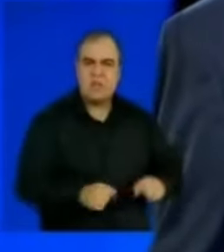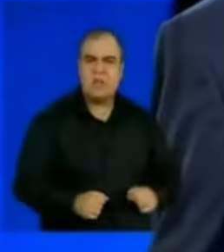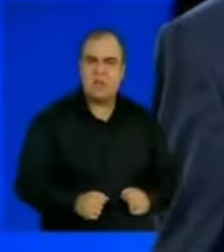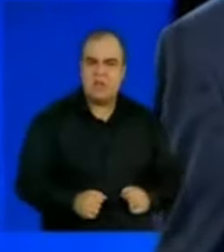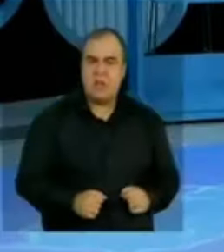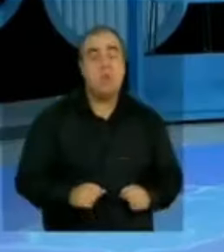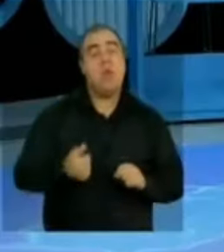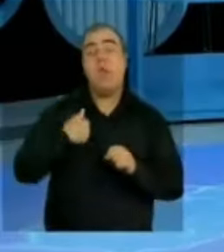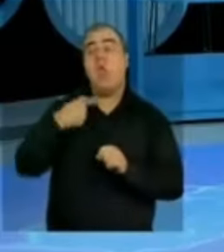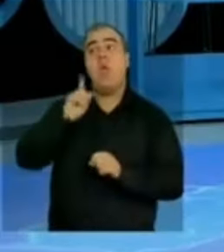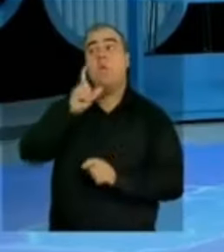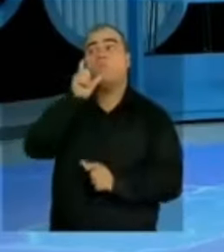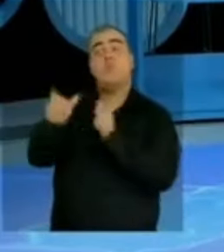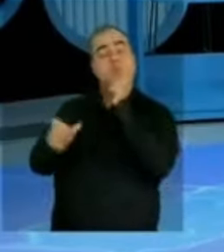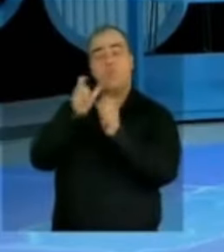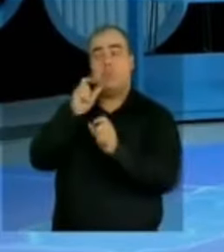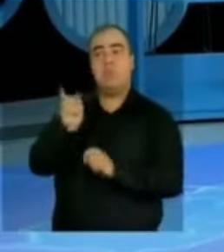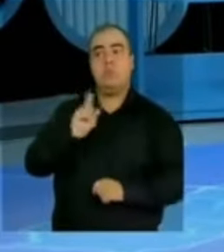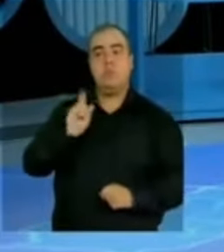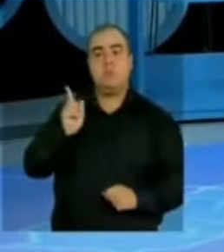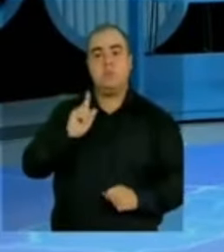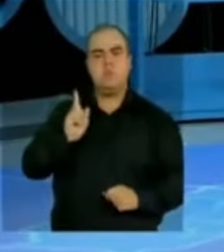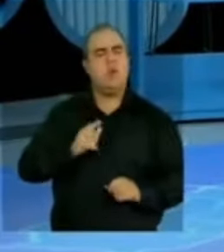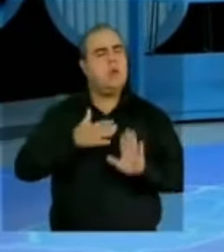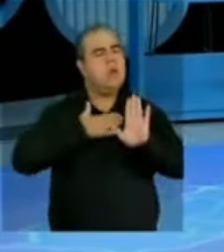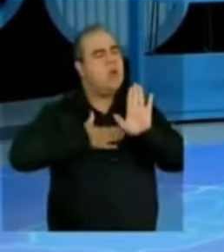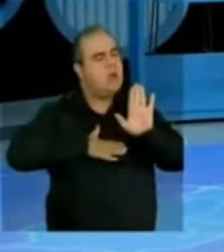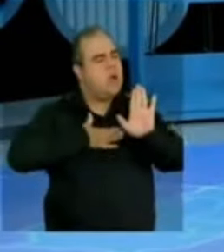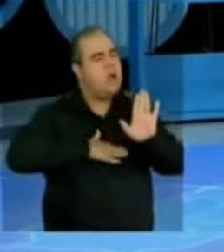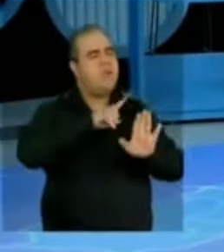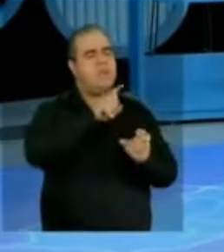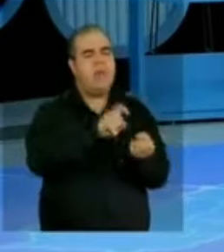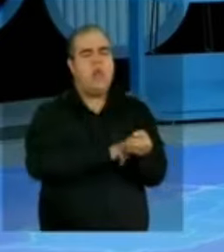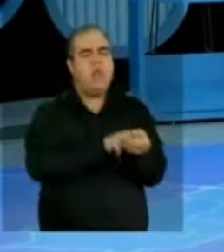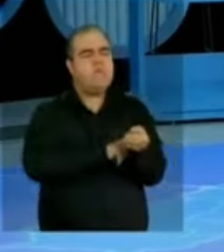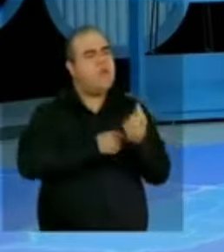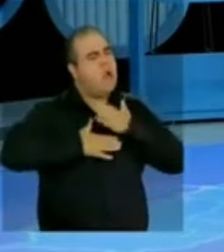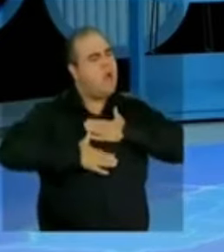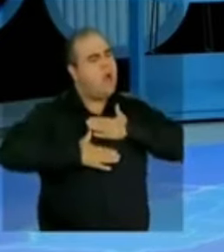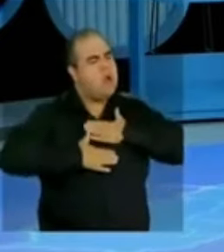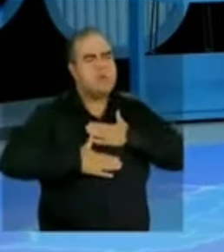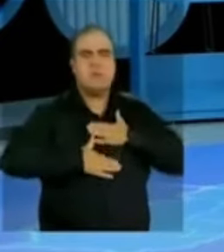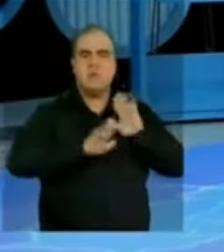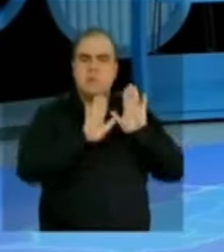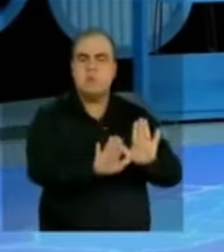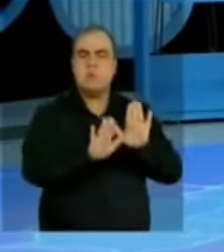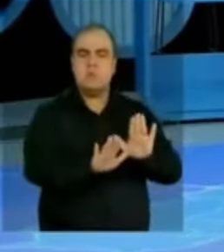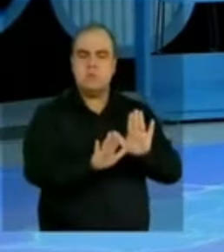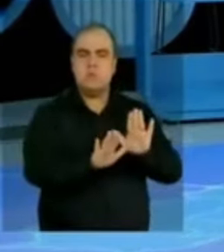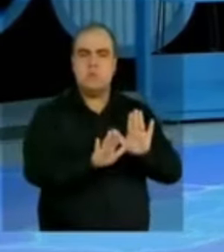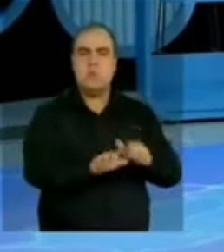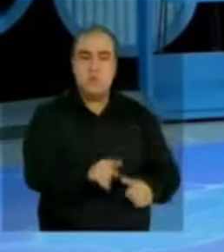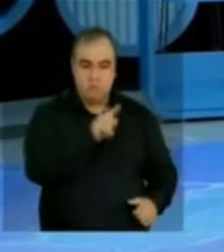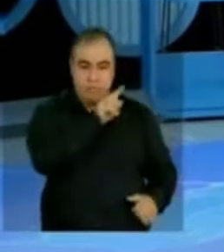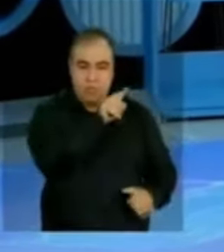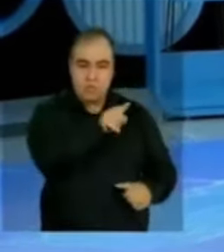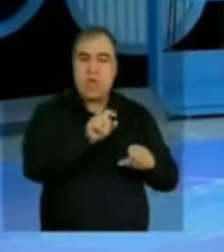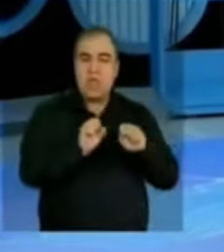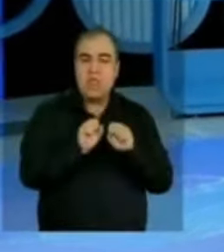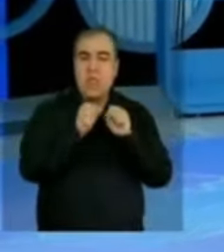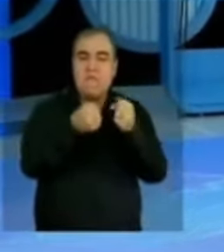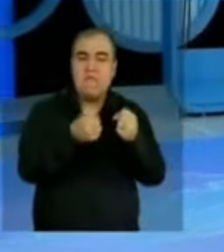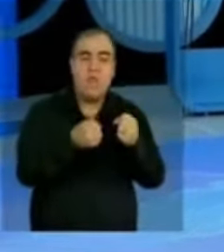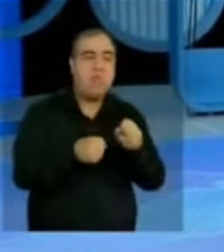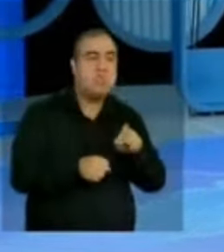campanha toda Calma calma Ricardo você tá nervoso Fica tranquilo você é que defende uma hora uma